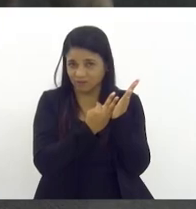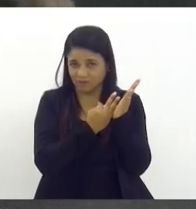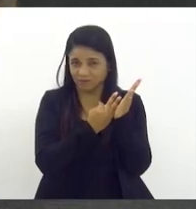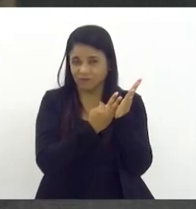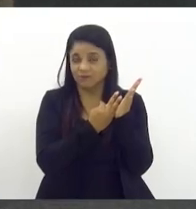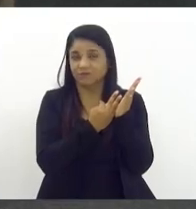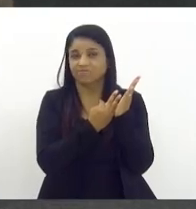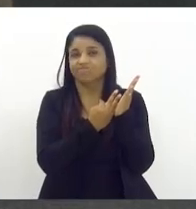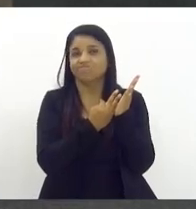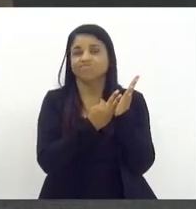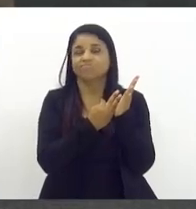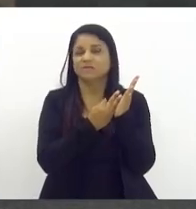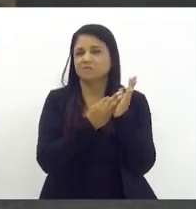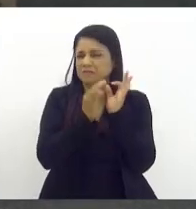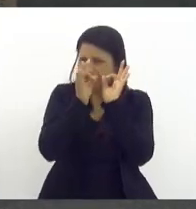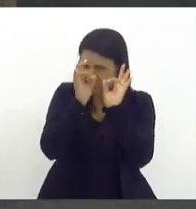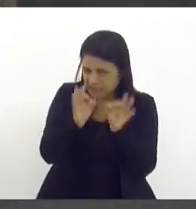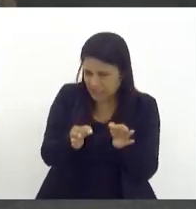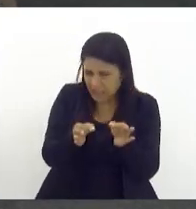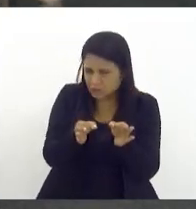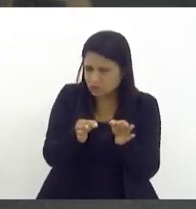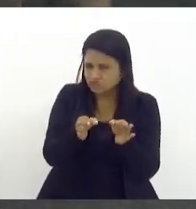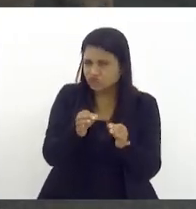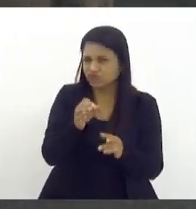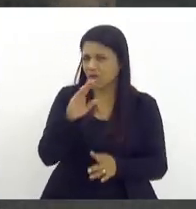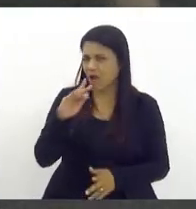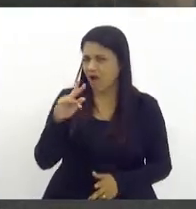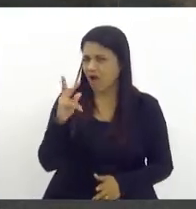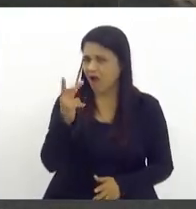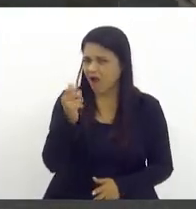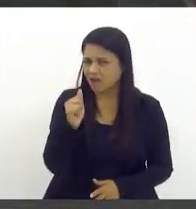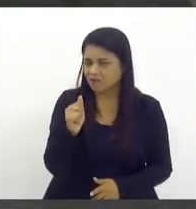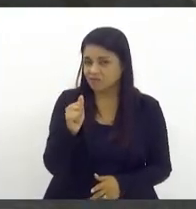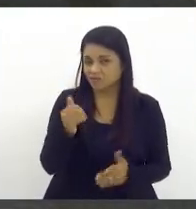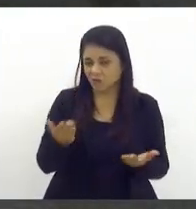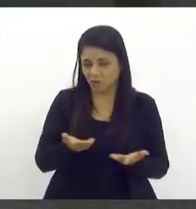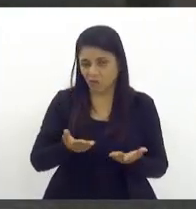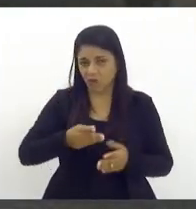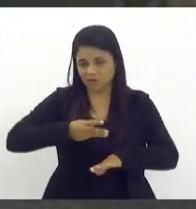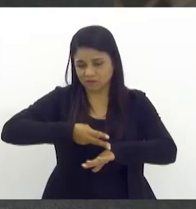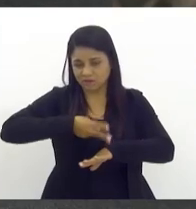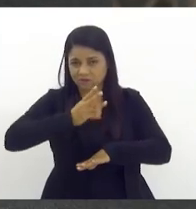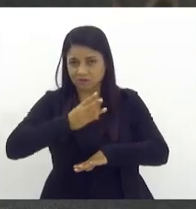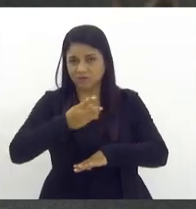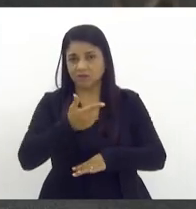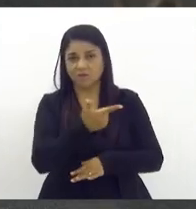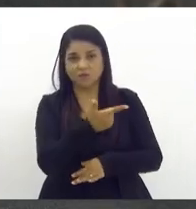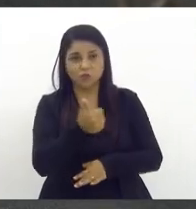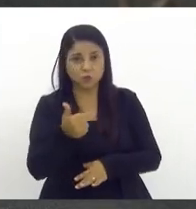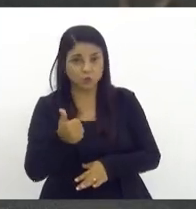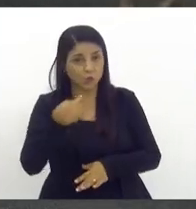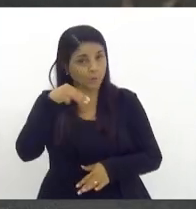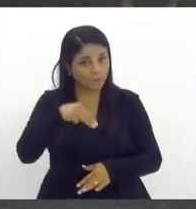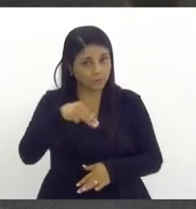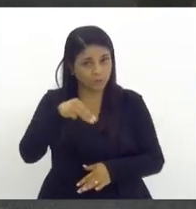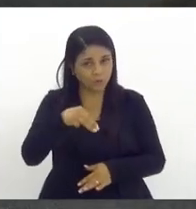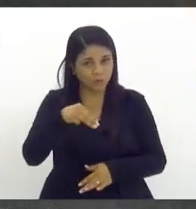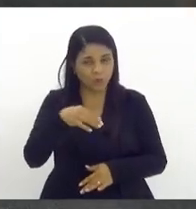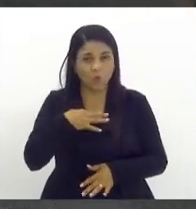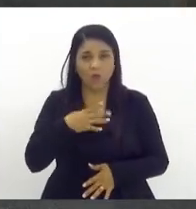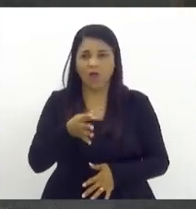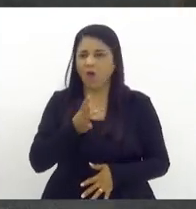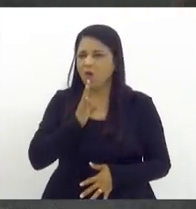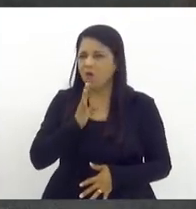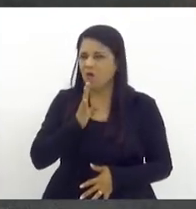O senhor acha correto, às 15 horas e 21 minutos, eu